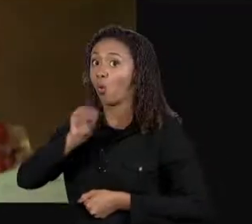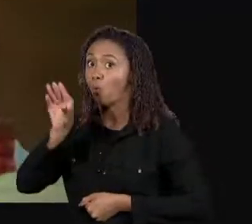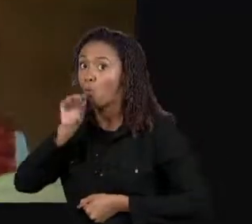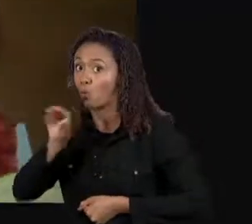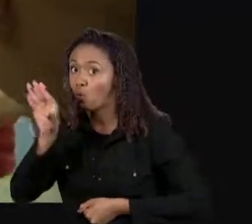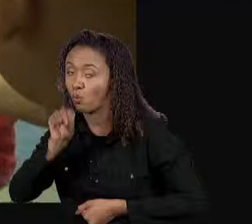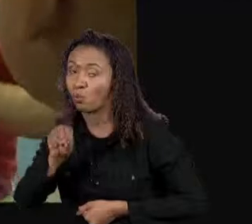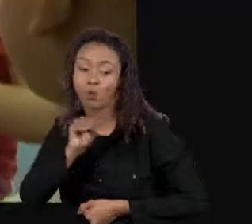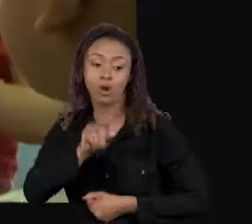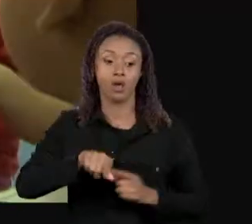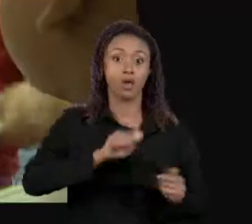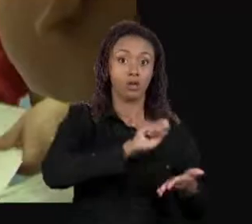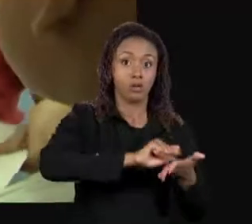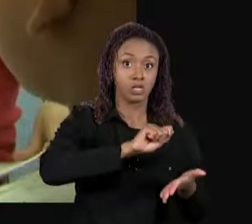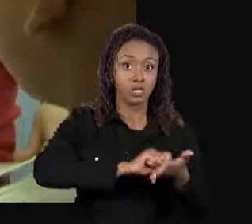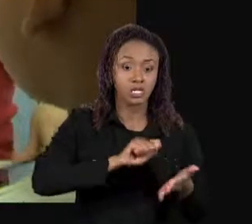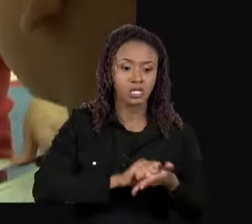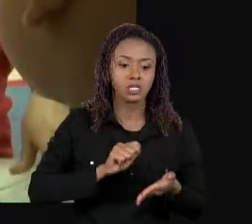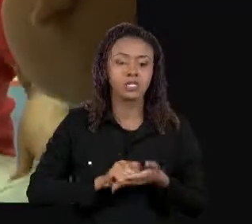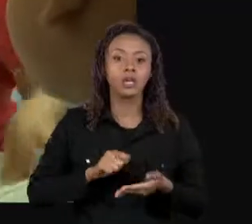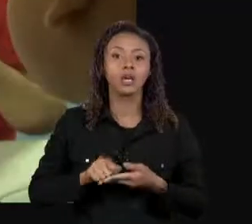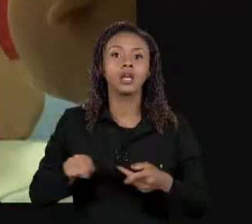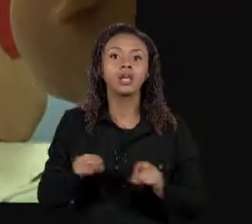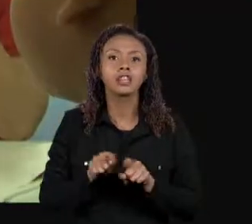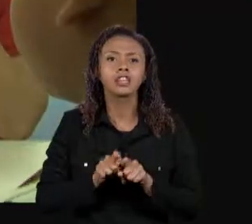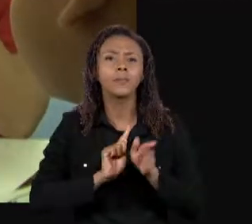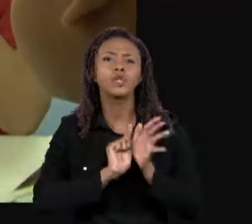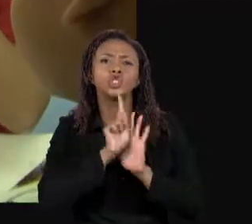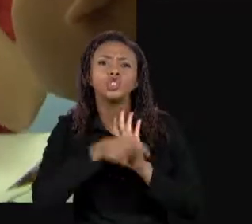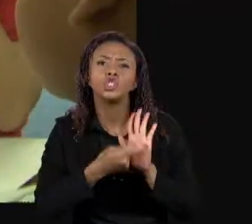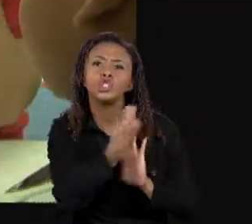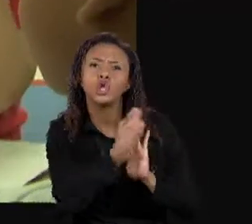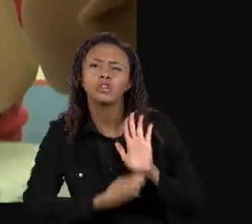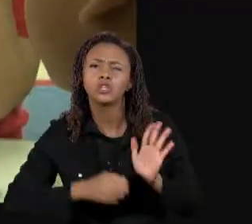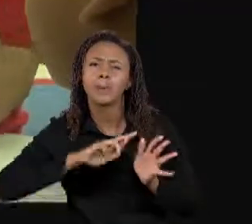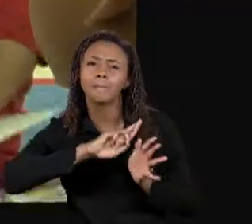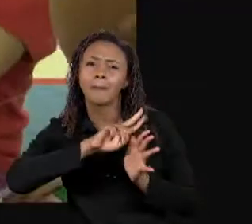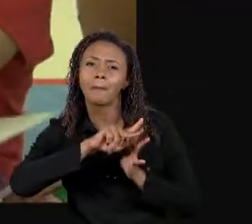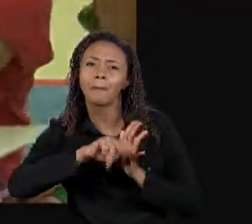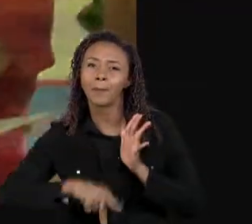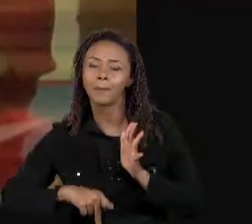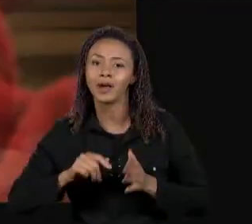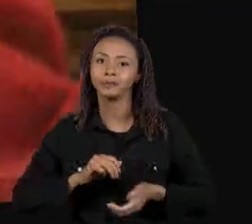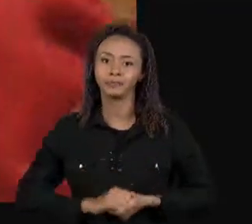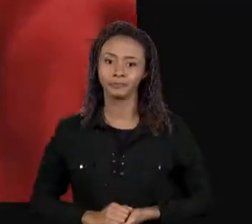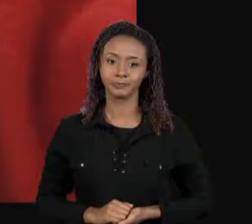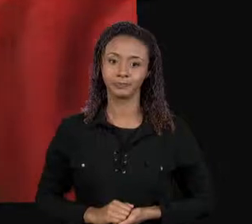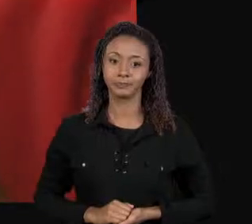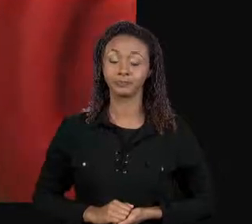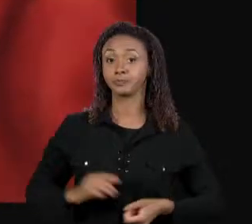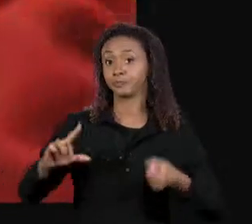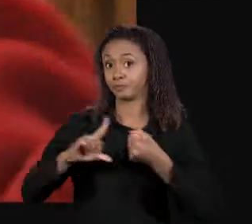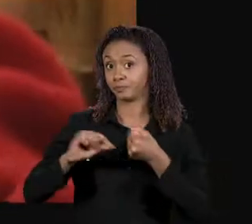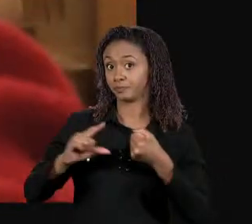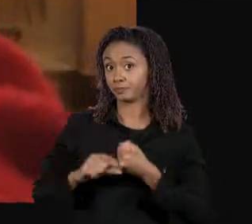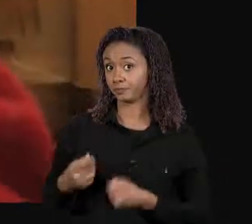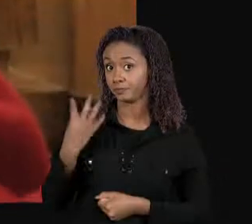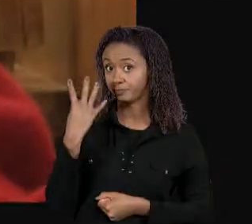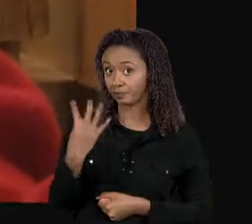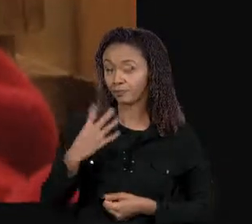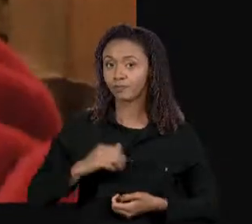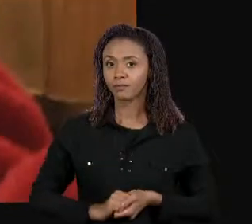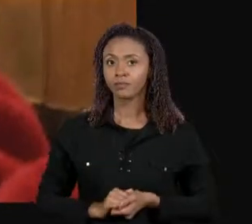convívio com diferentes suportes e gêneros textuais orais e escritos. Foi na floresta. 4. Recriem,